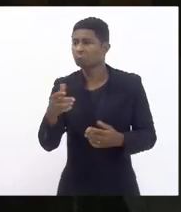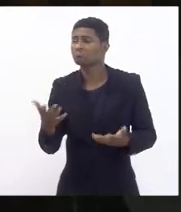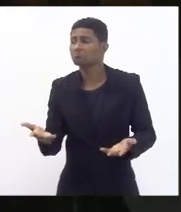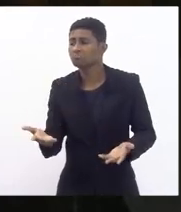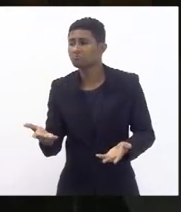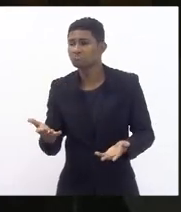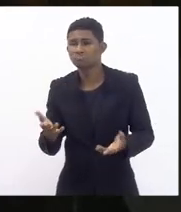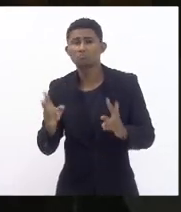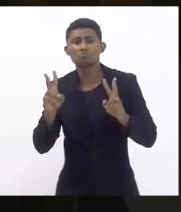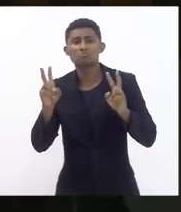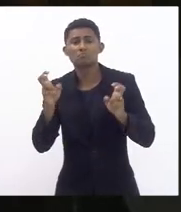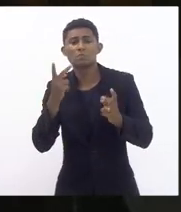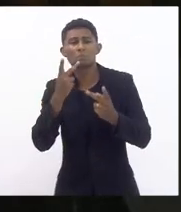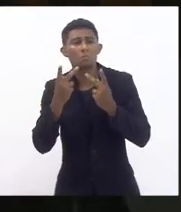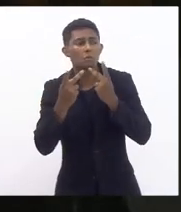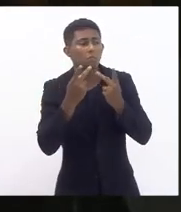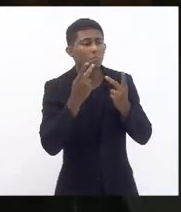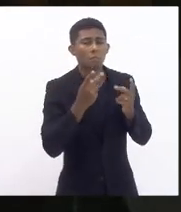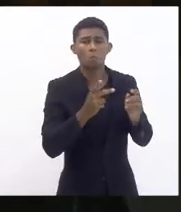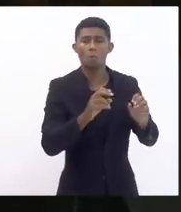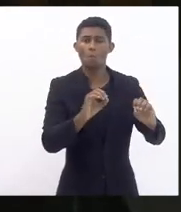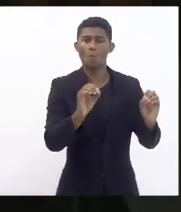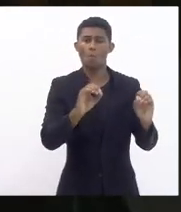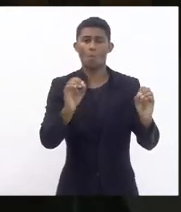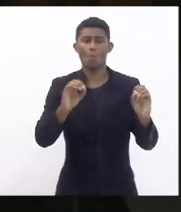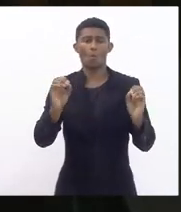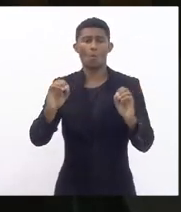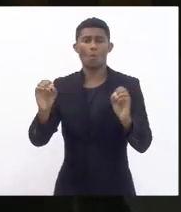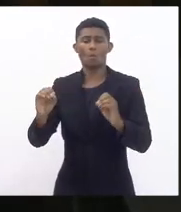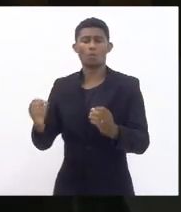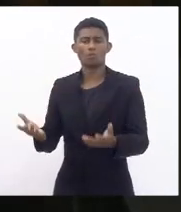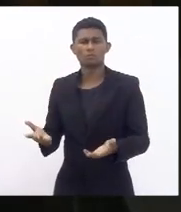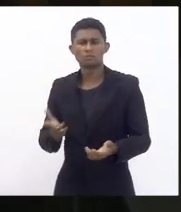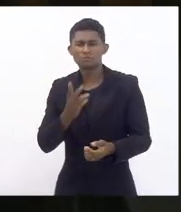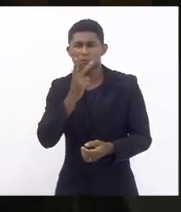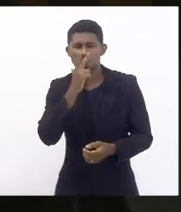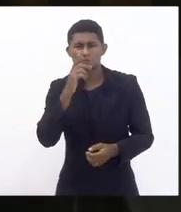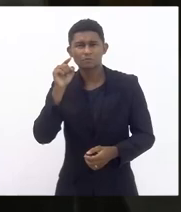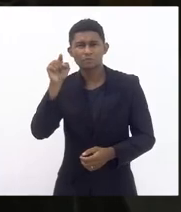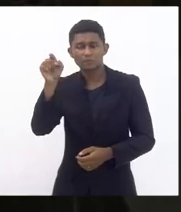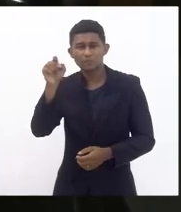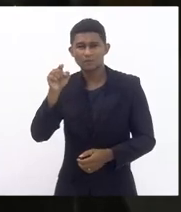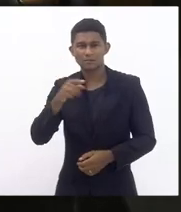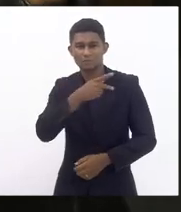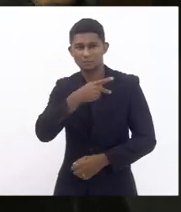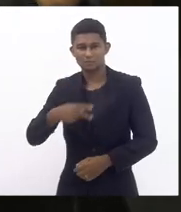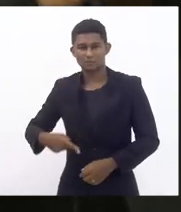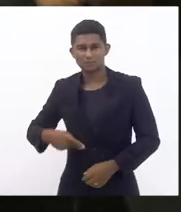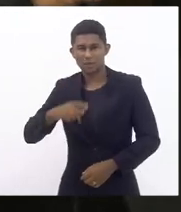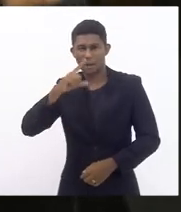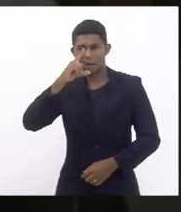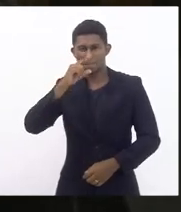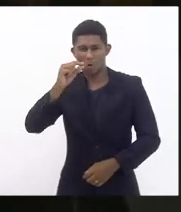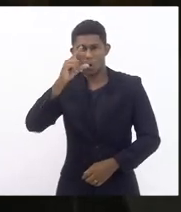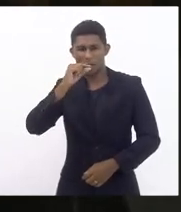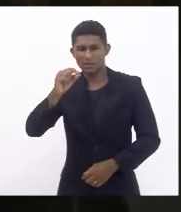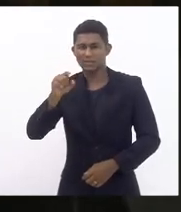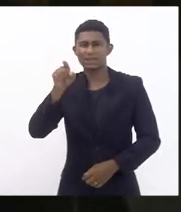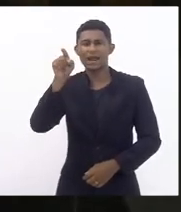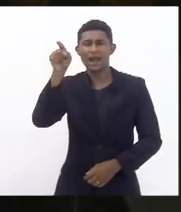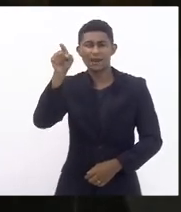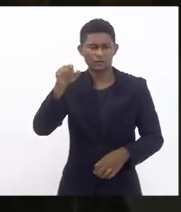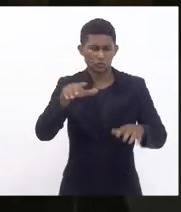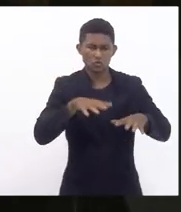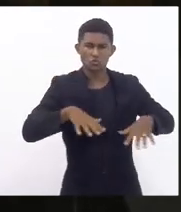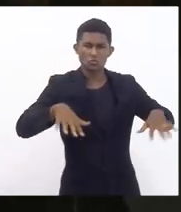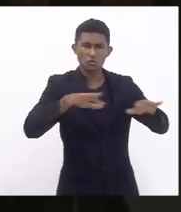de se posicionarem. Parece que o Putin agrada os dois lados. A